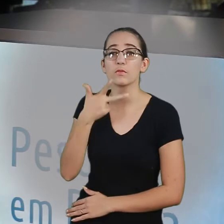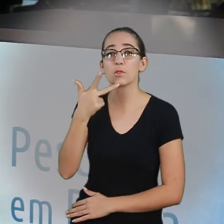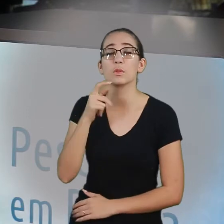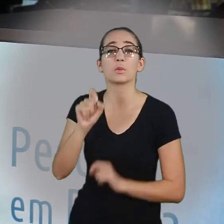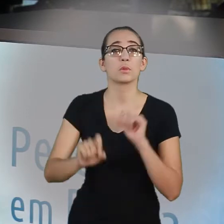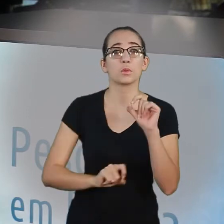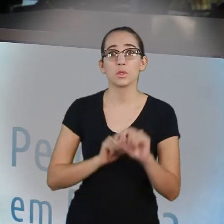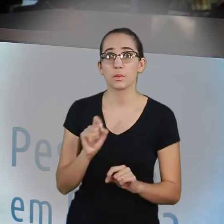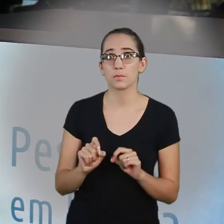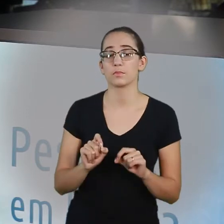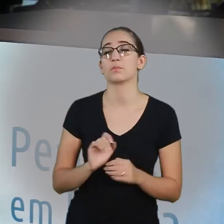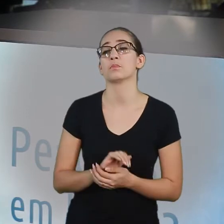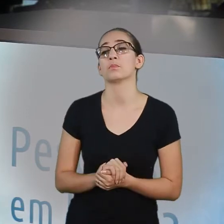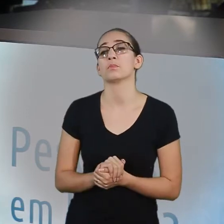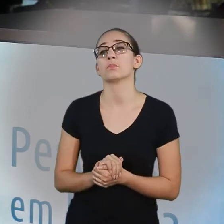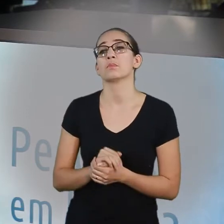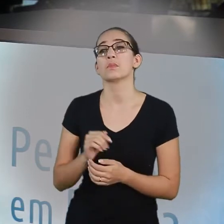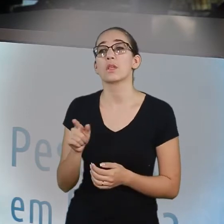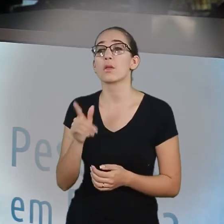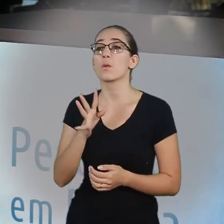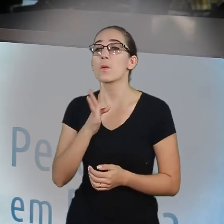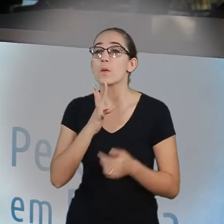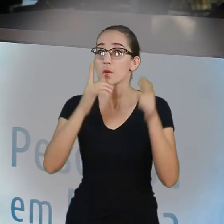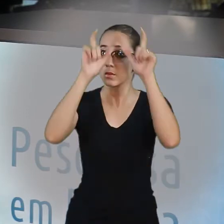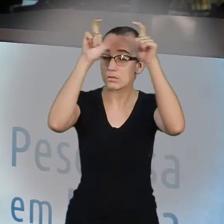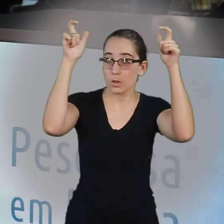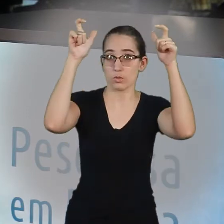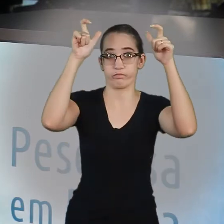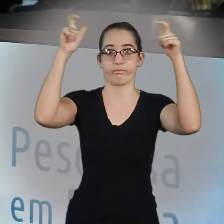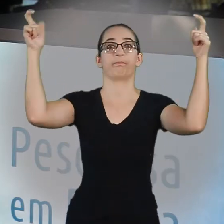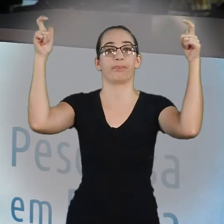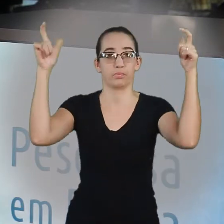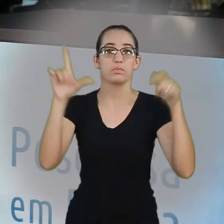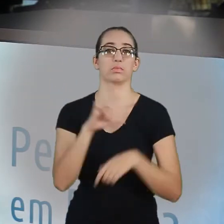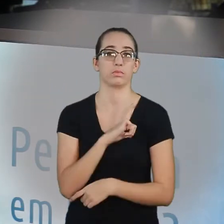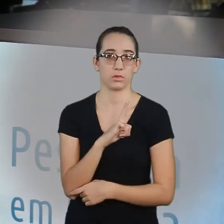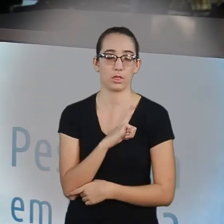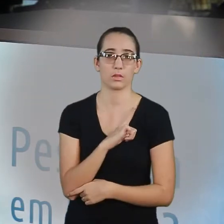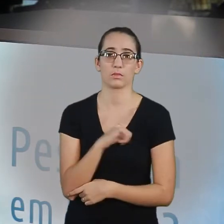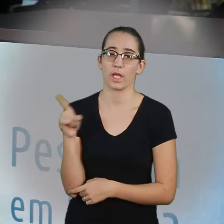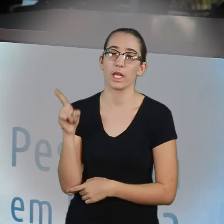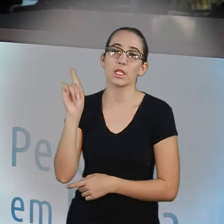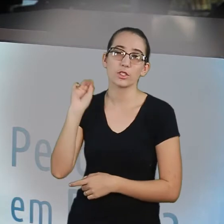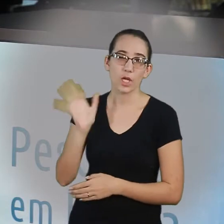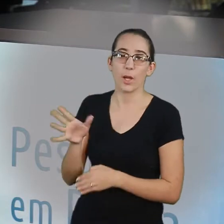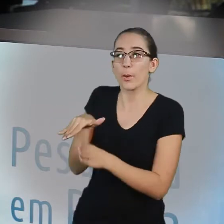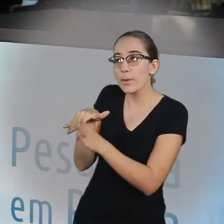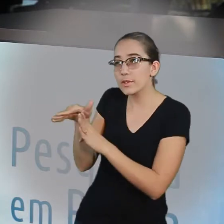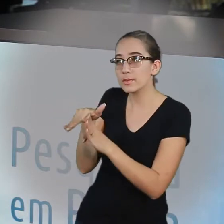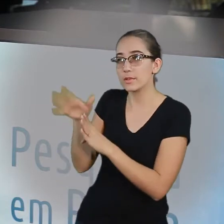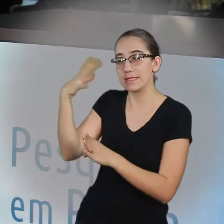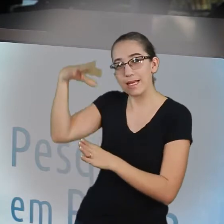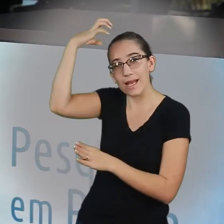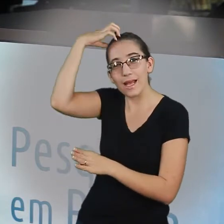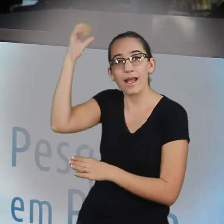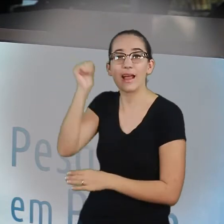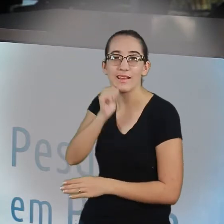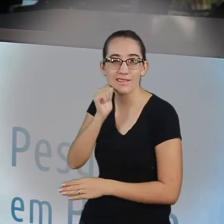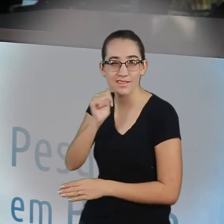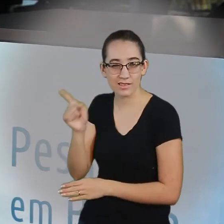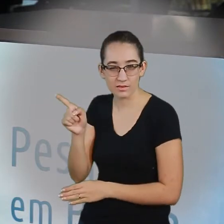além de ser um intelectual notável, e era conselheiro da rainha Elizabeth I, né? E talvez não seja coincidência que naquele